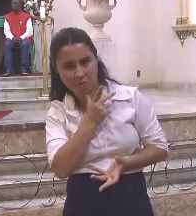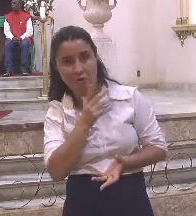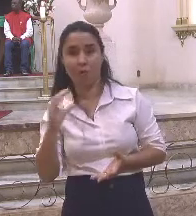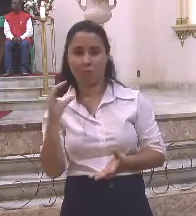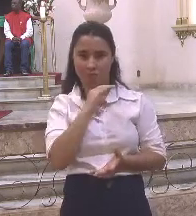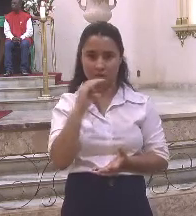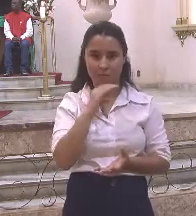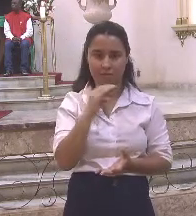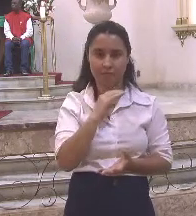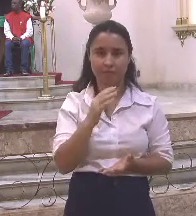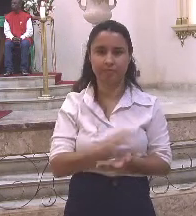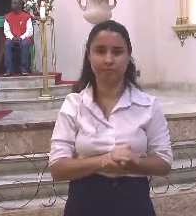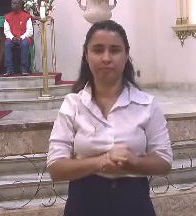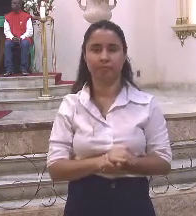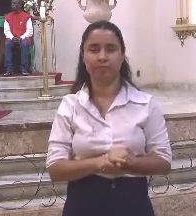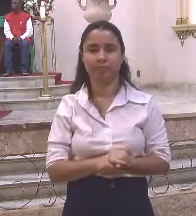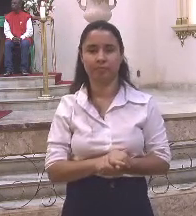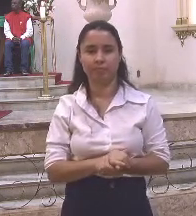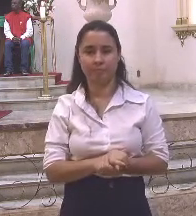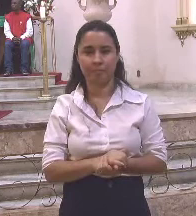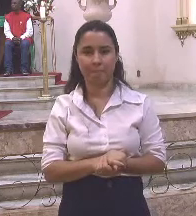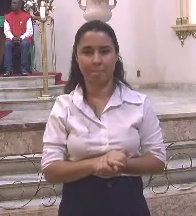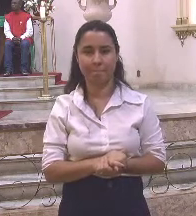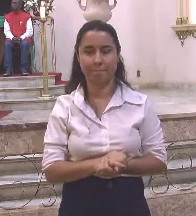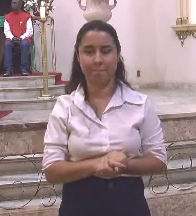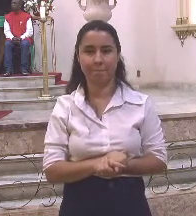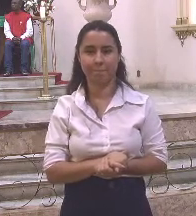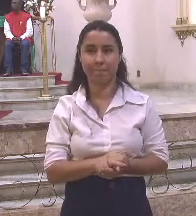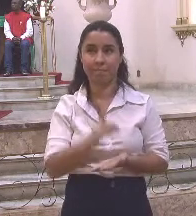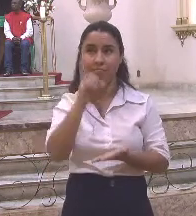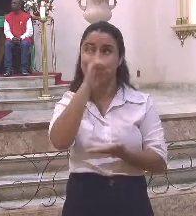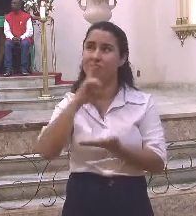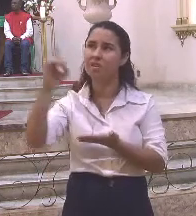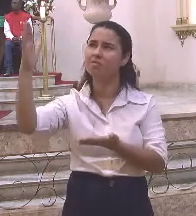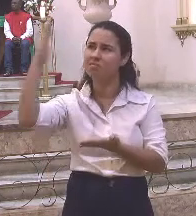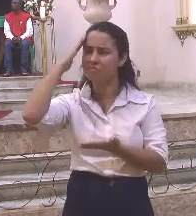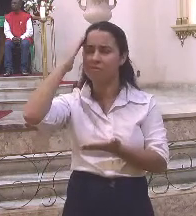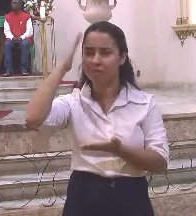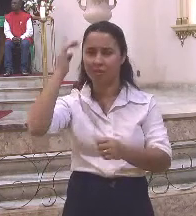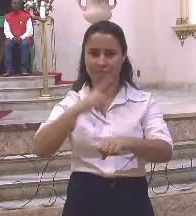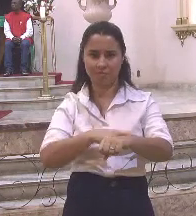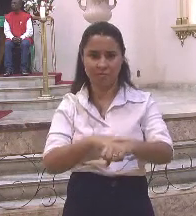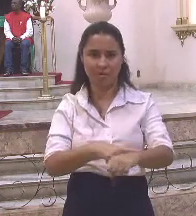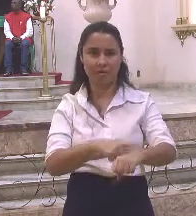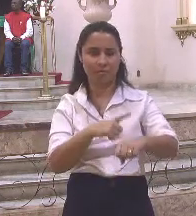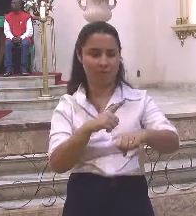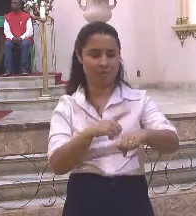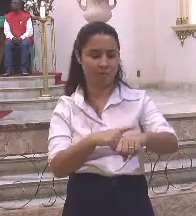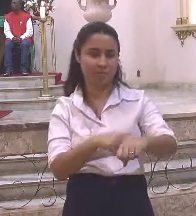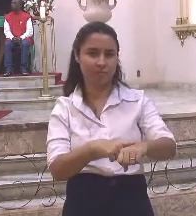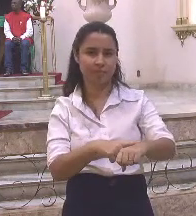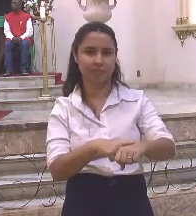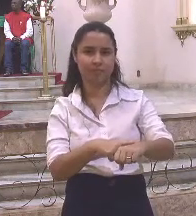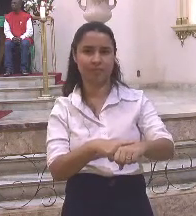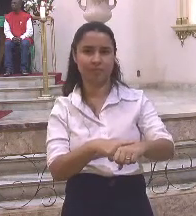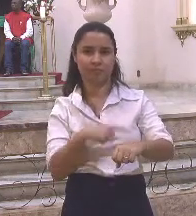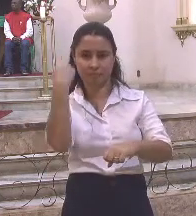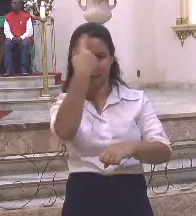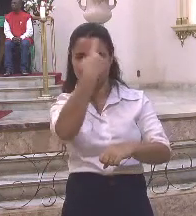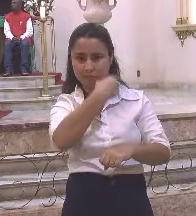os planos divinos. Deus sabe o tempo e a hora de nos dar aquilo que a